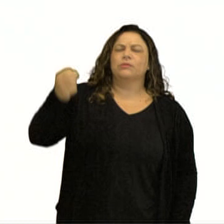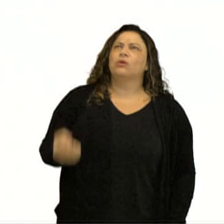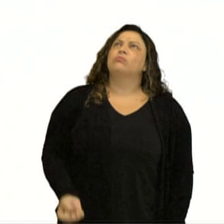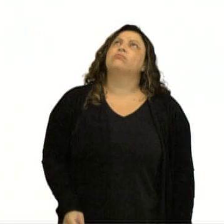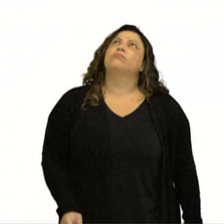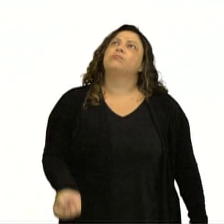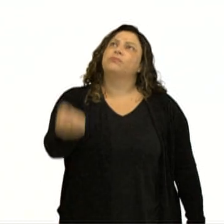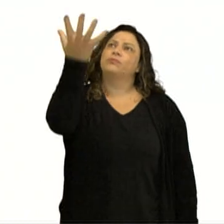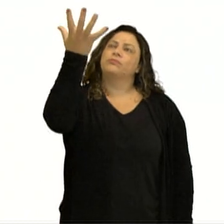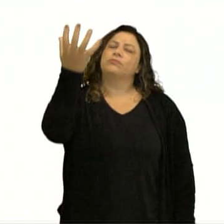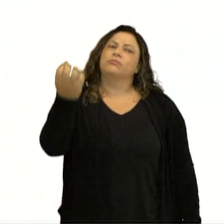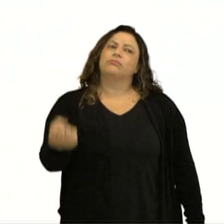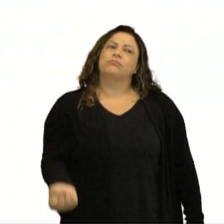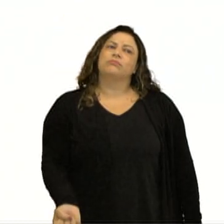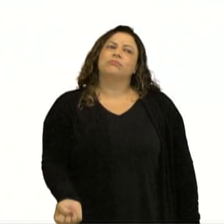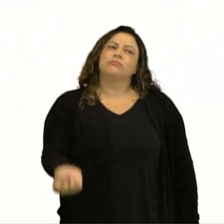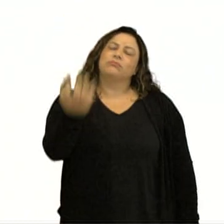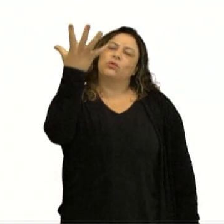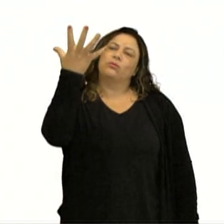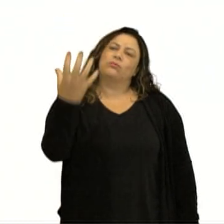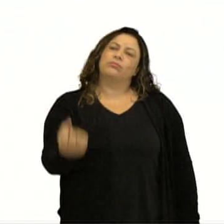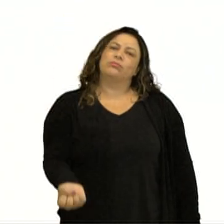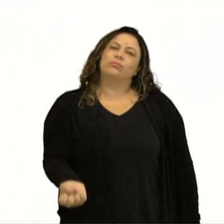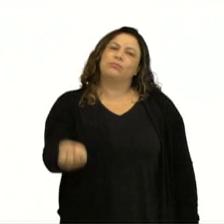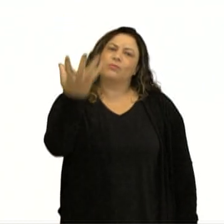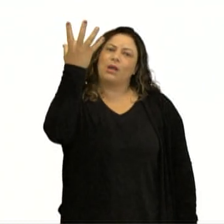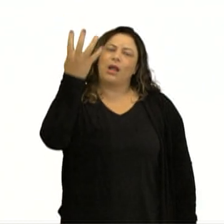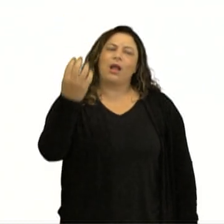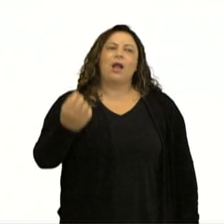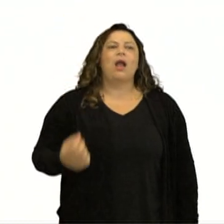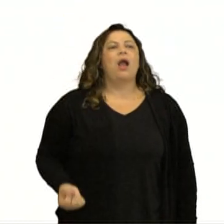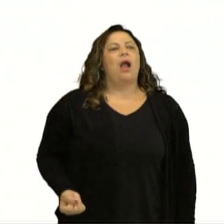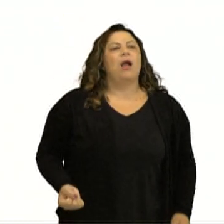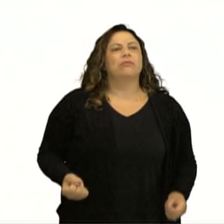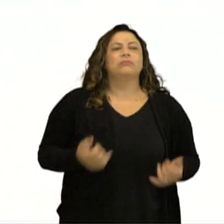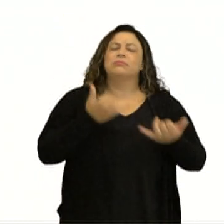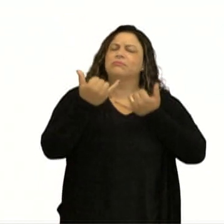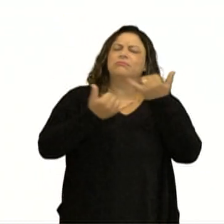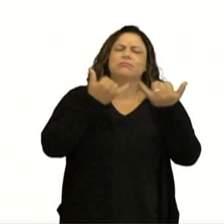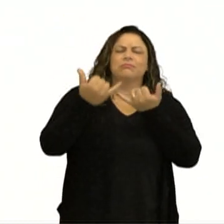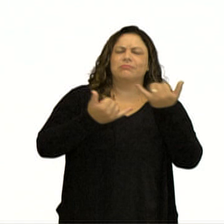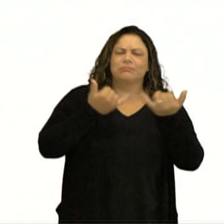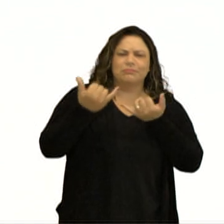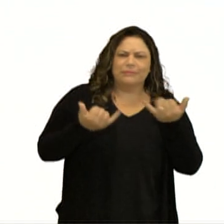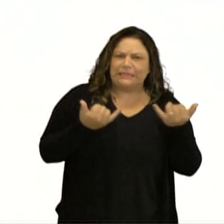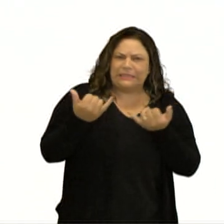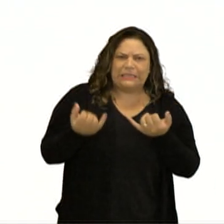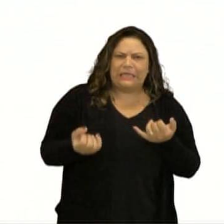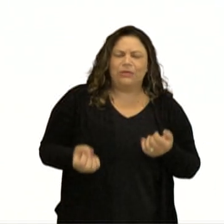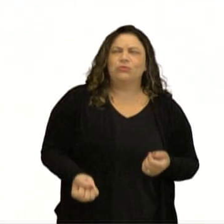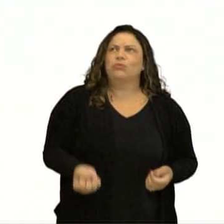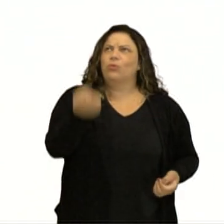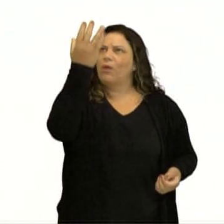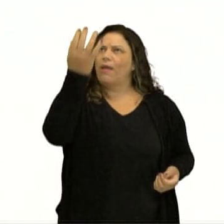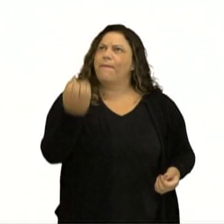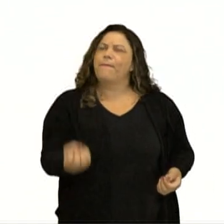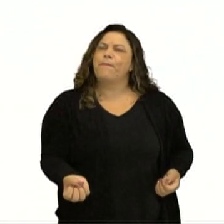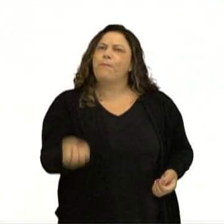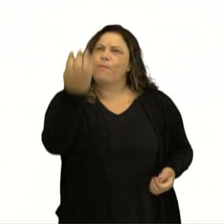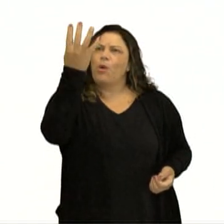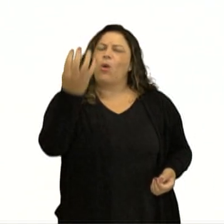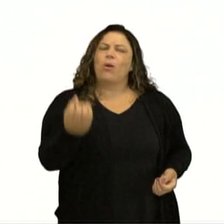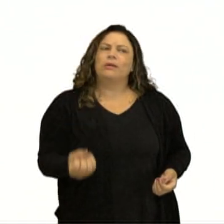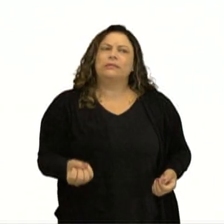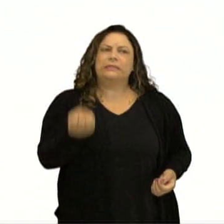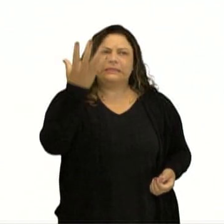de boa, tranquilinho. Foi pegar uma bolinha, jogou para cima e voltou na sua mão. Está brincando, uma criança que esteja brincando com uma bolinha ali, porque está estressado com